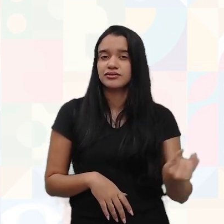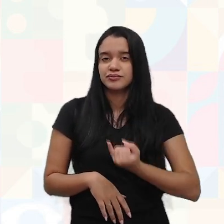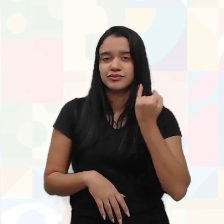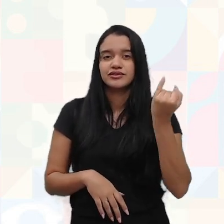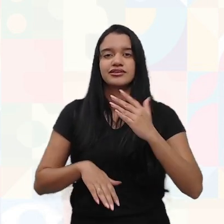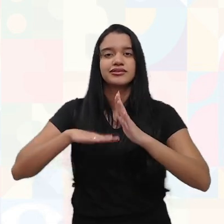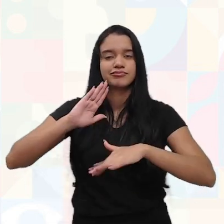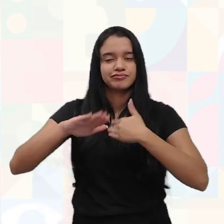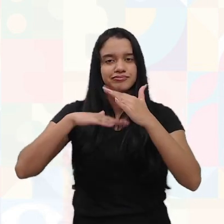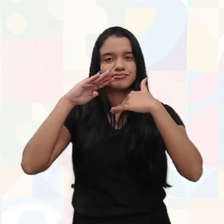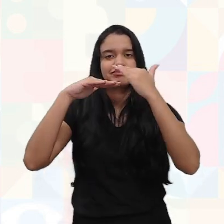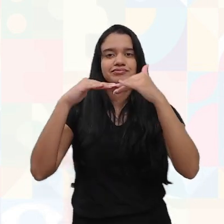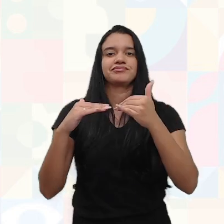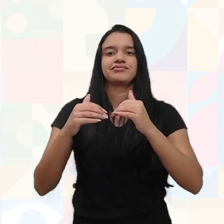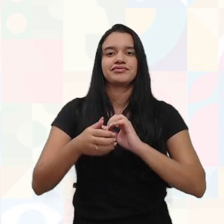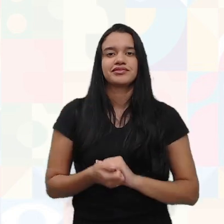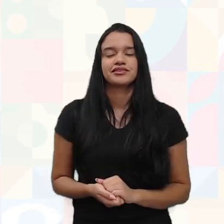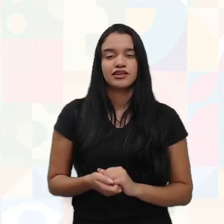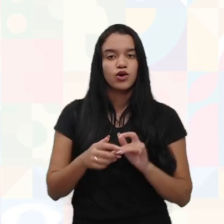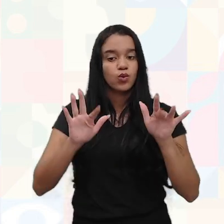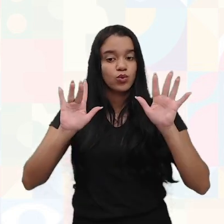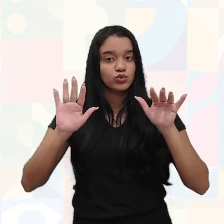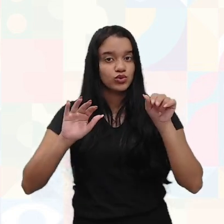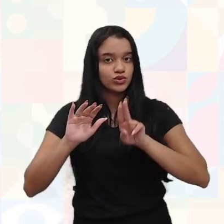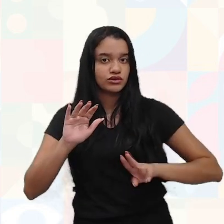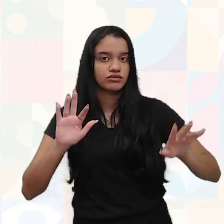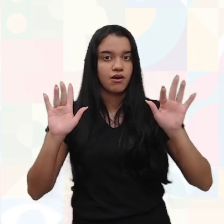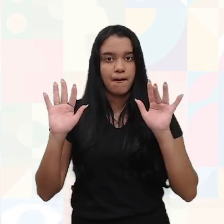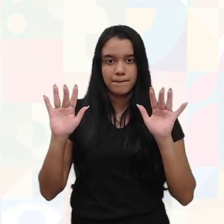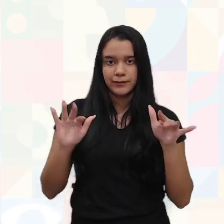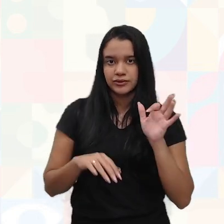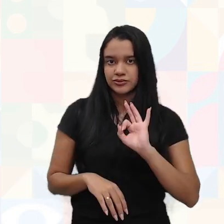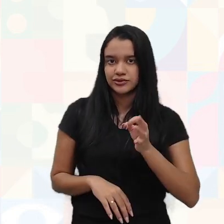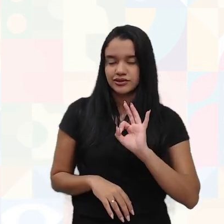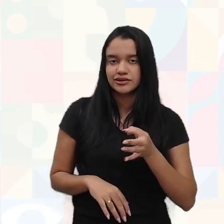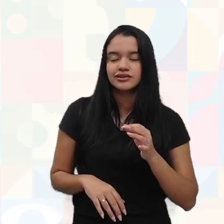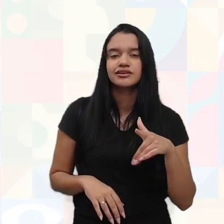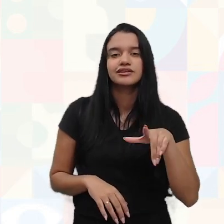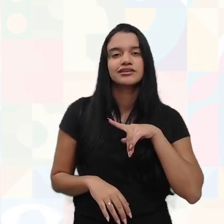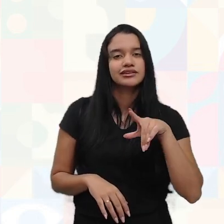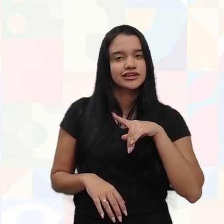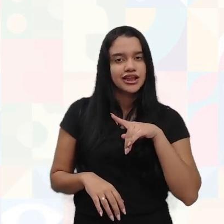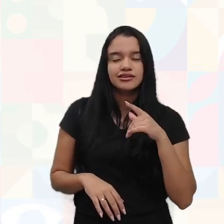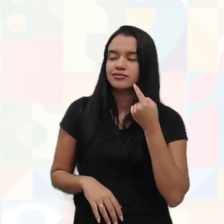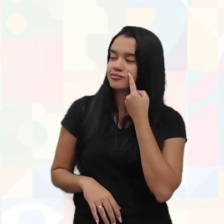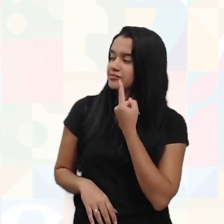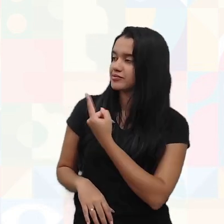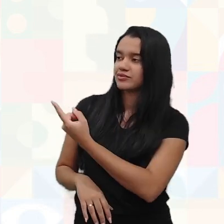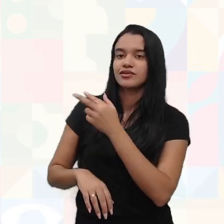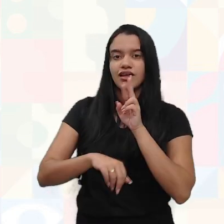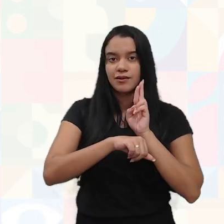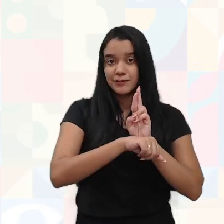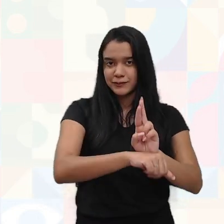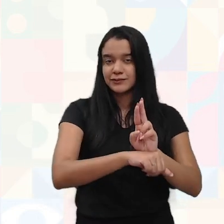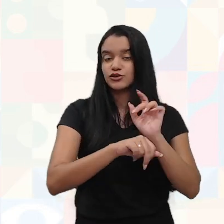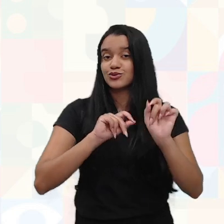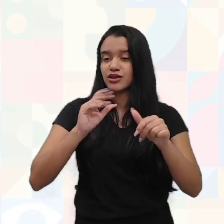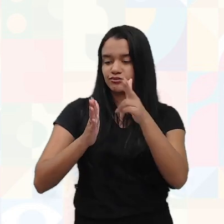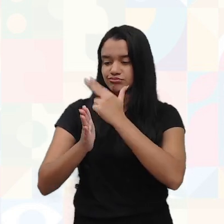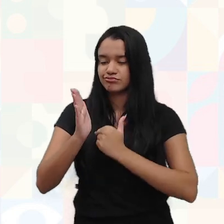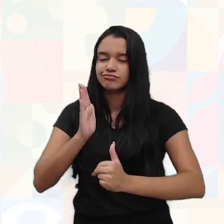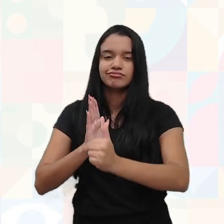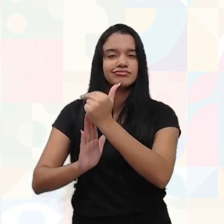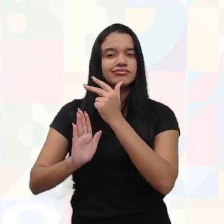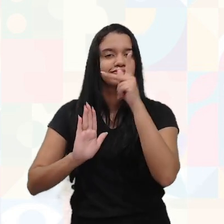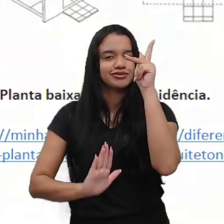esse trabalho com as mãos, tá certo? A gente tem aqui também a representação gráfica do desenho arquitetônico